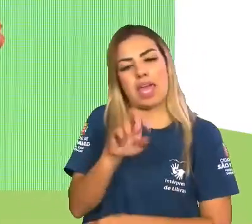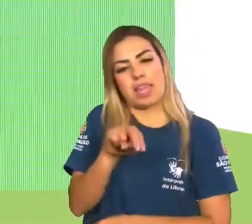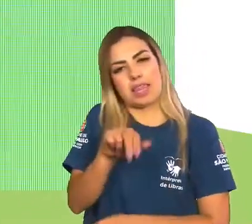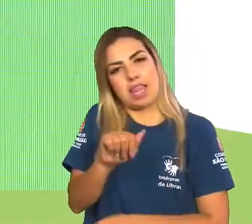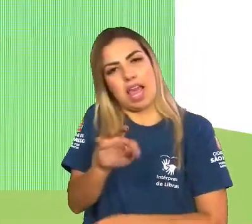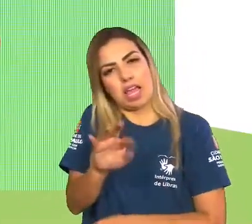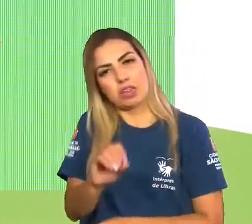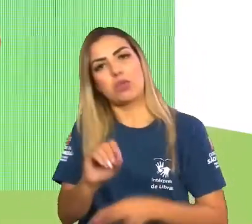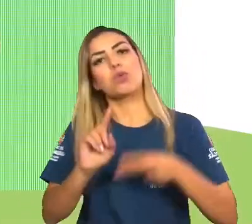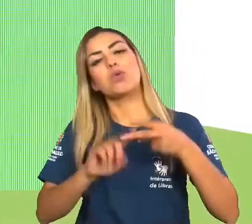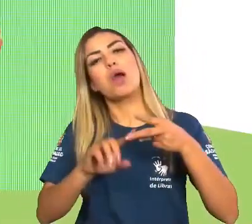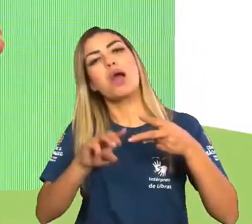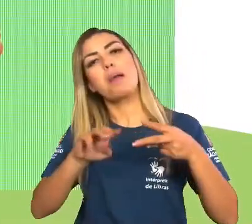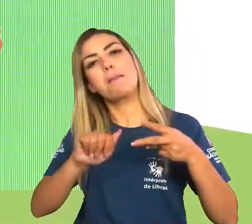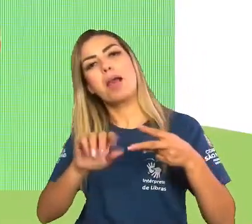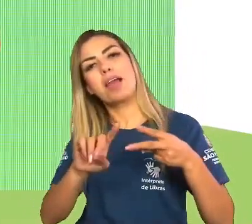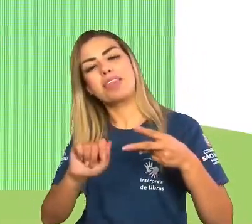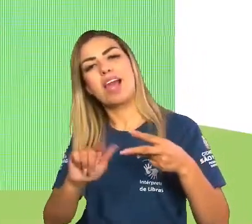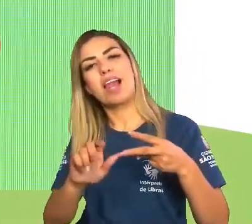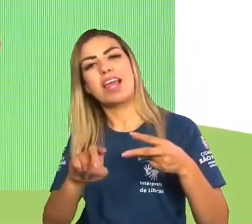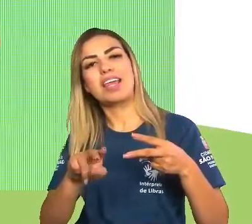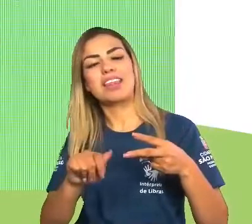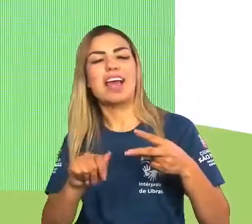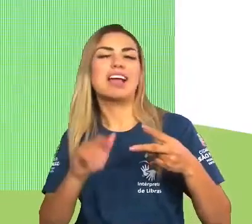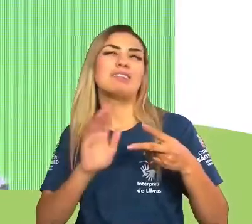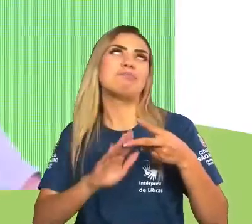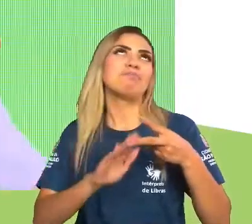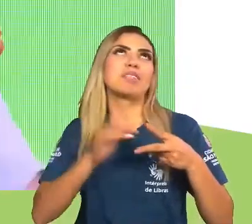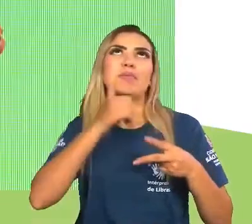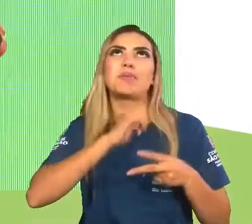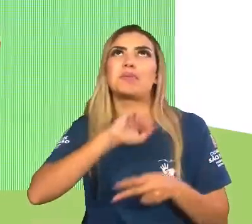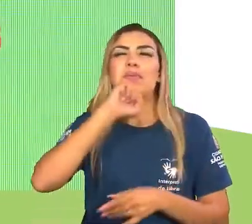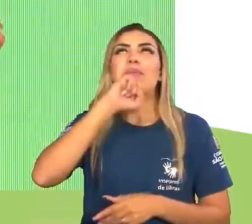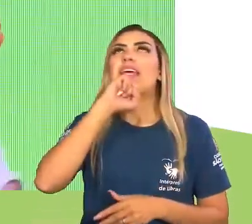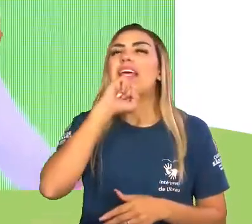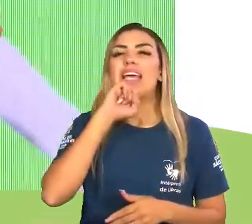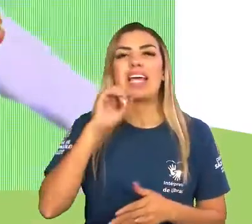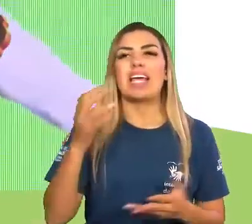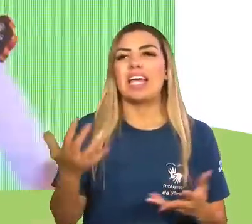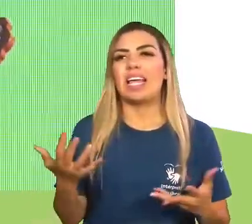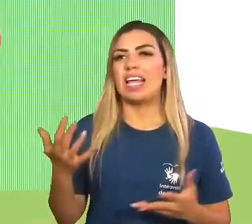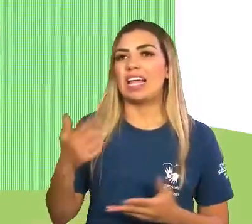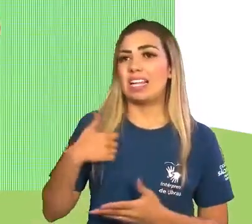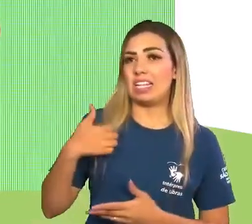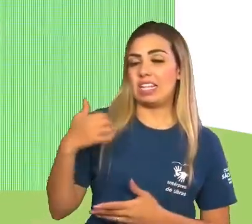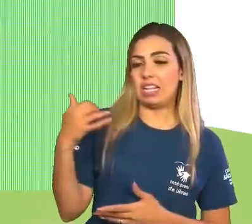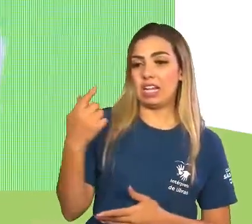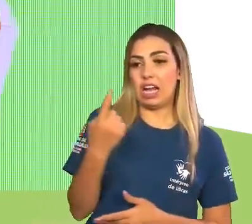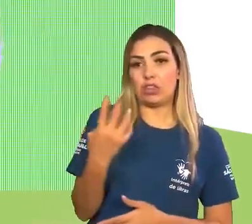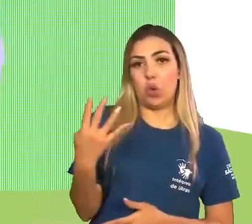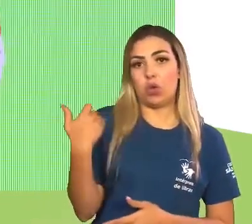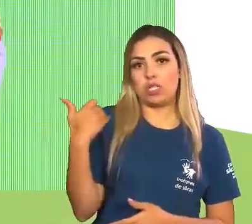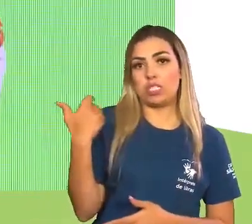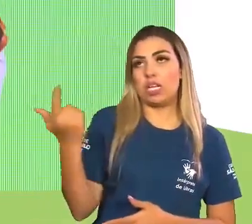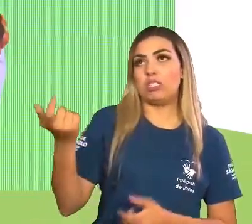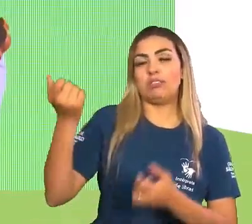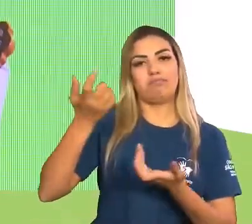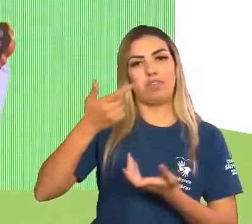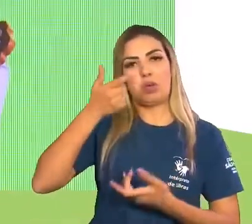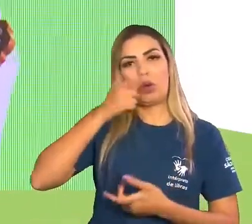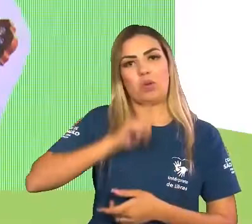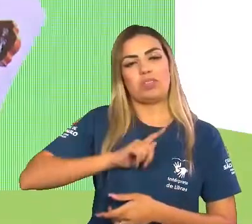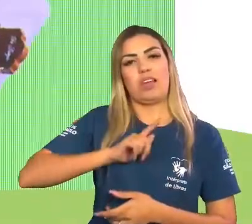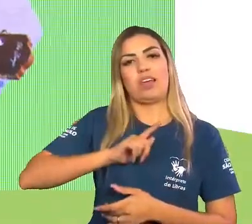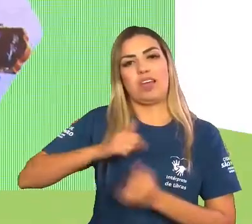Madalena, dois grandes heróis. Minha mãe, sobretudo, que me trouxe ao mundo ainda com 14 anos de idade, é isso, é... É